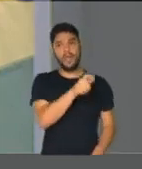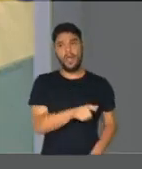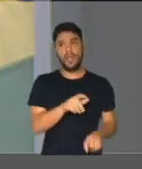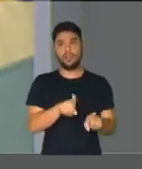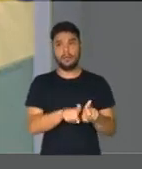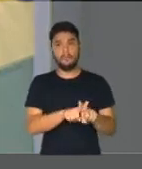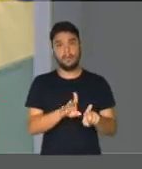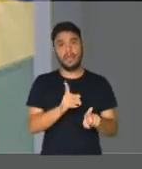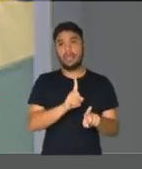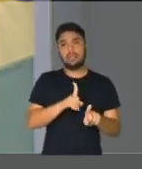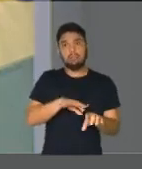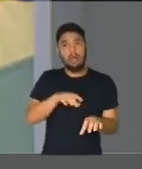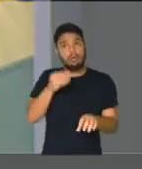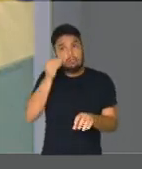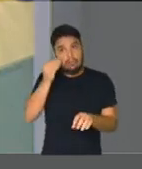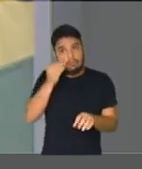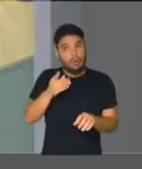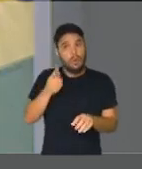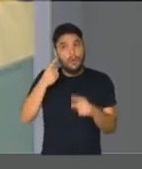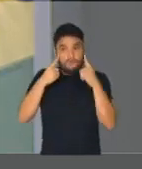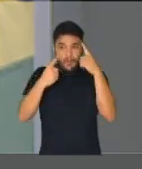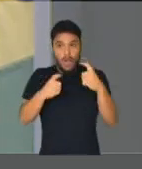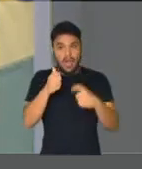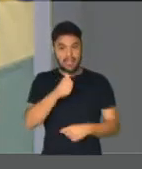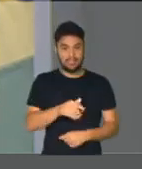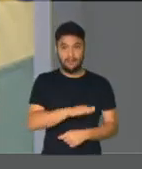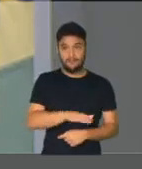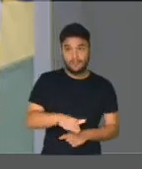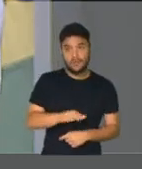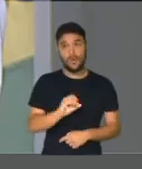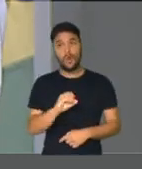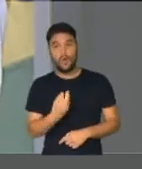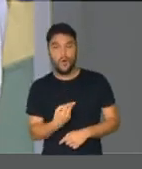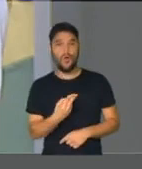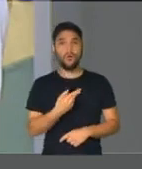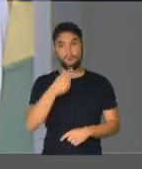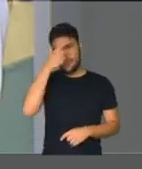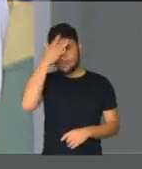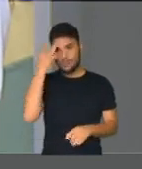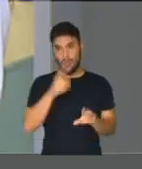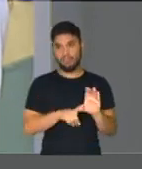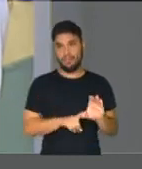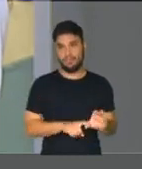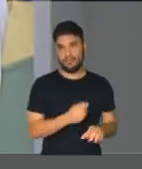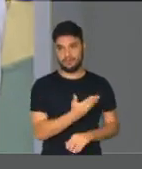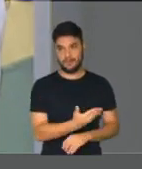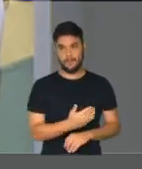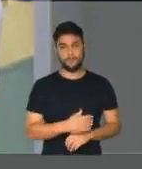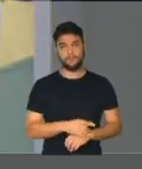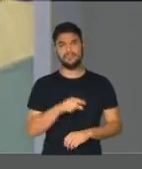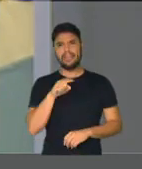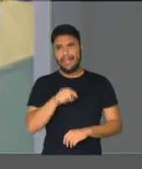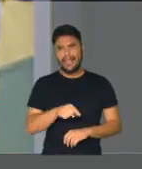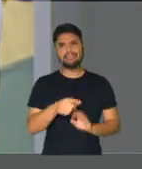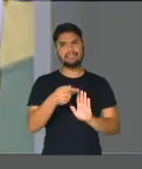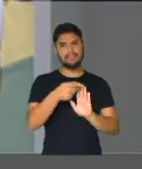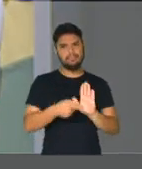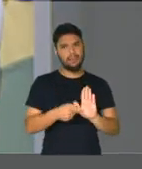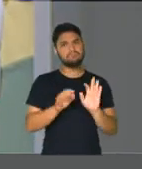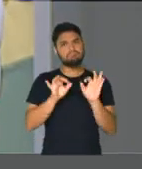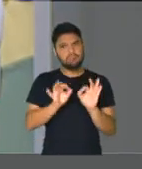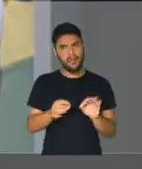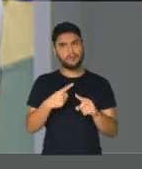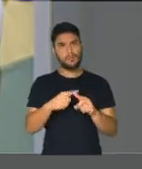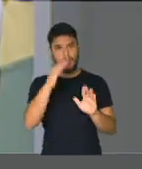delito contra o seu filho ou dependente. Este posicionamento é correto, pois, em atenção